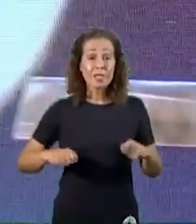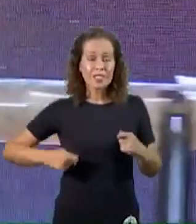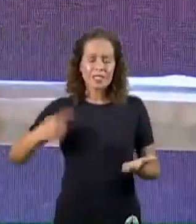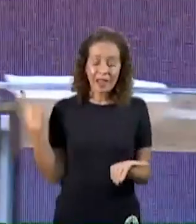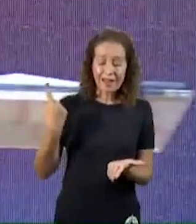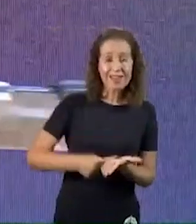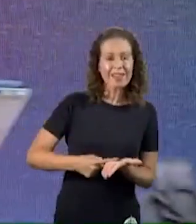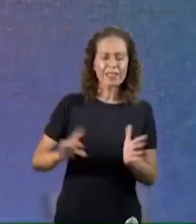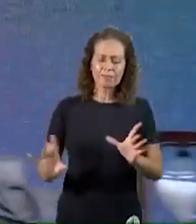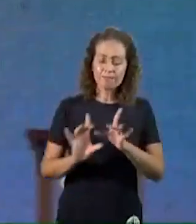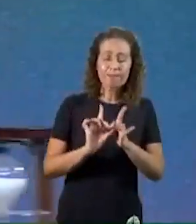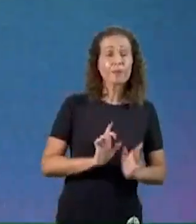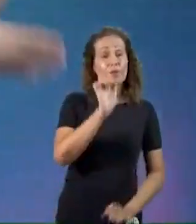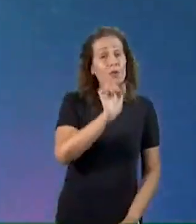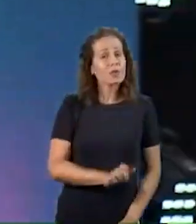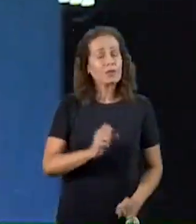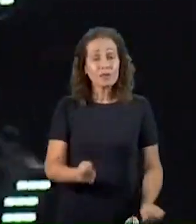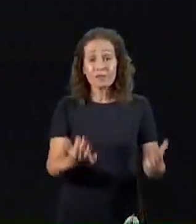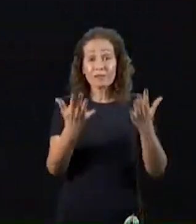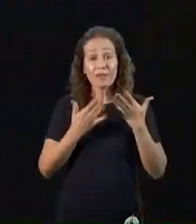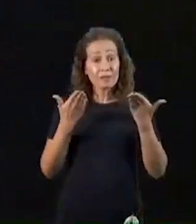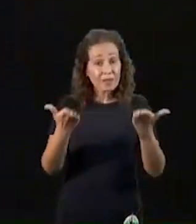aliançar com gente que vai te abençoar.